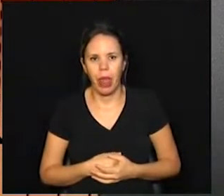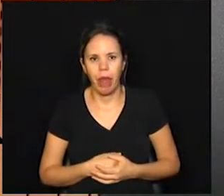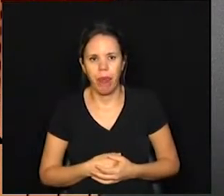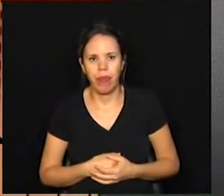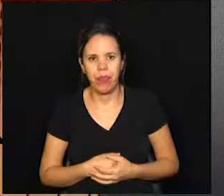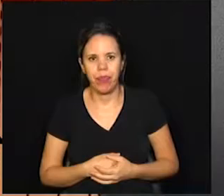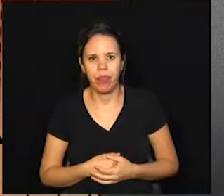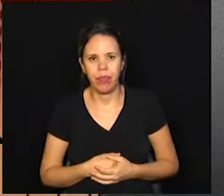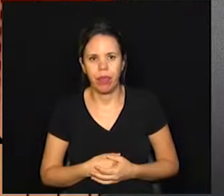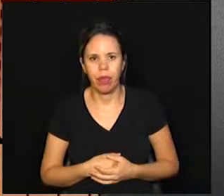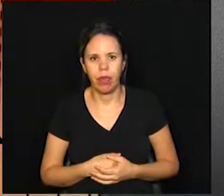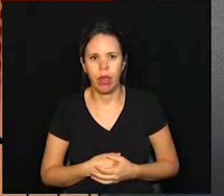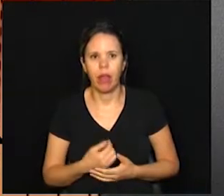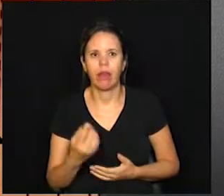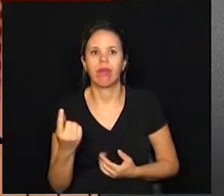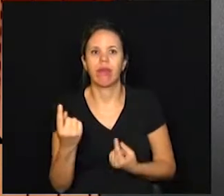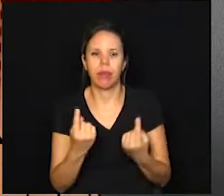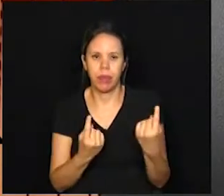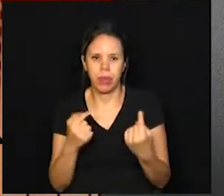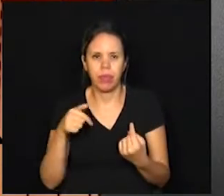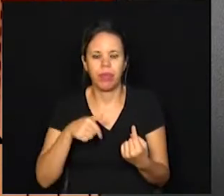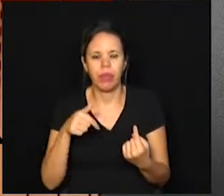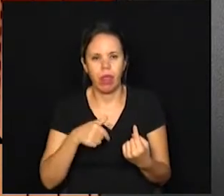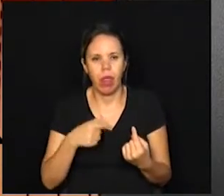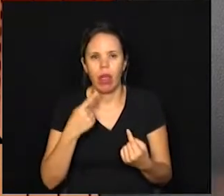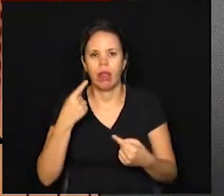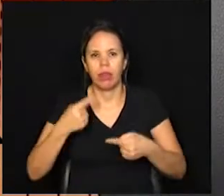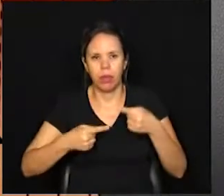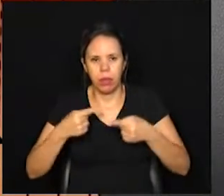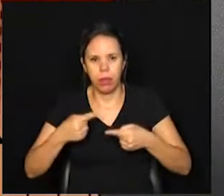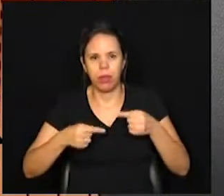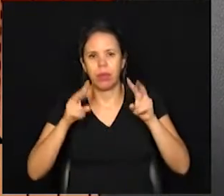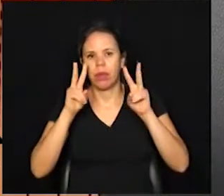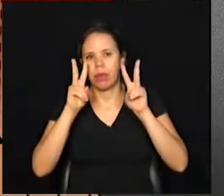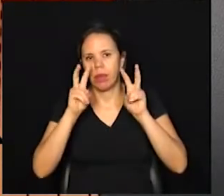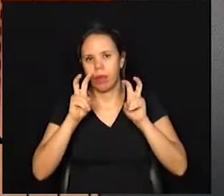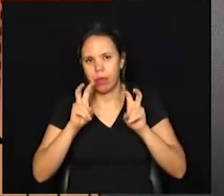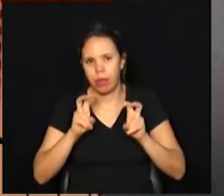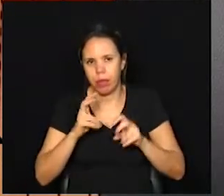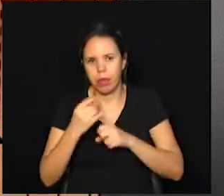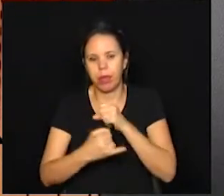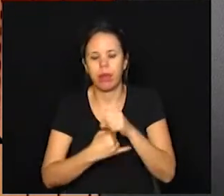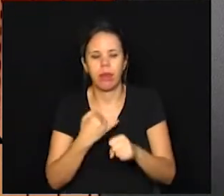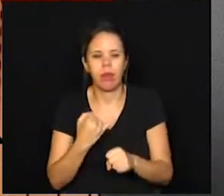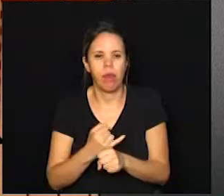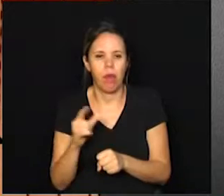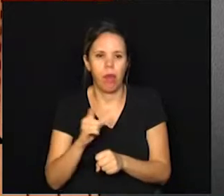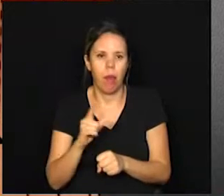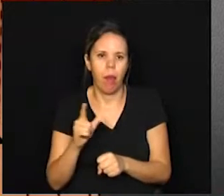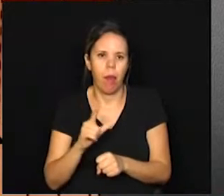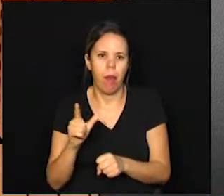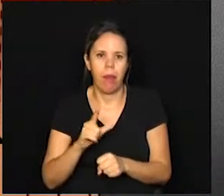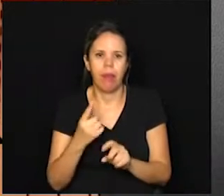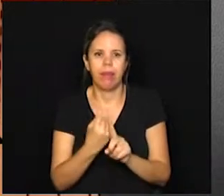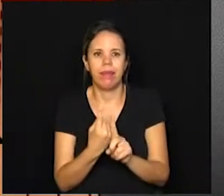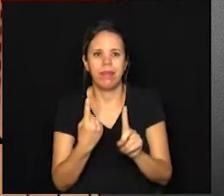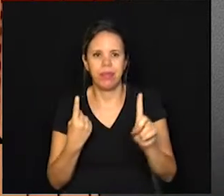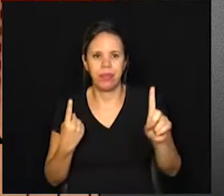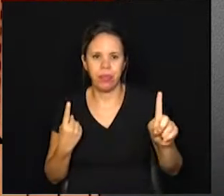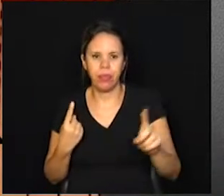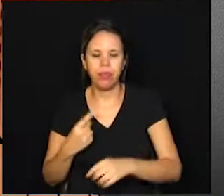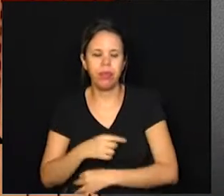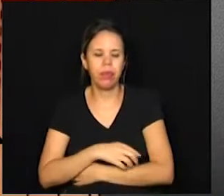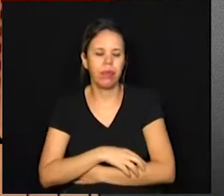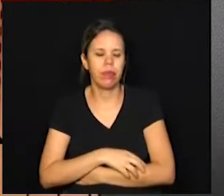que viéssemos discutir essa temática, obviamente de maneira online, devido ao distanciamento social,